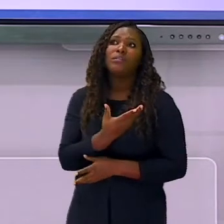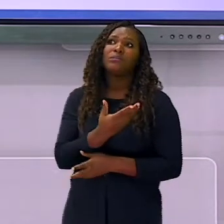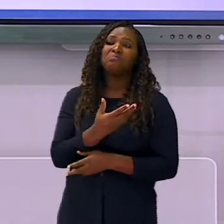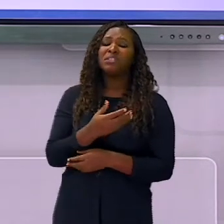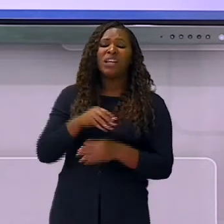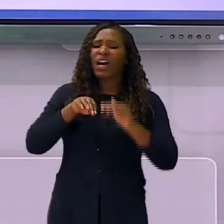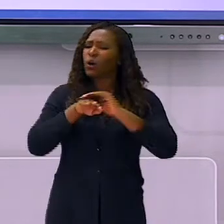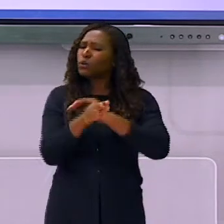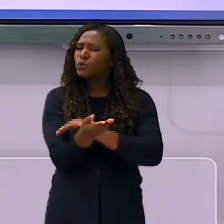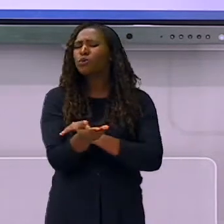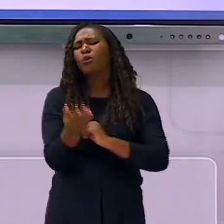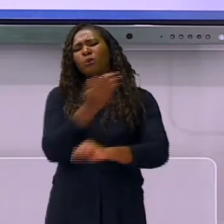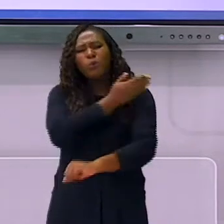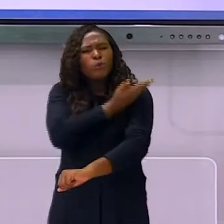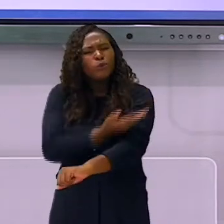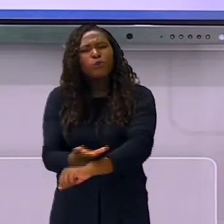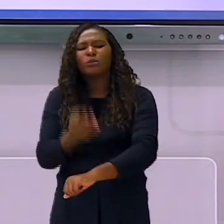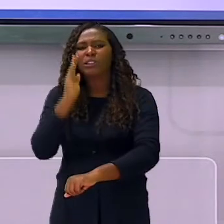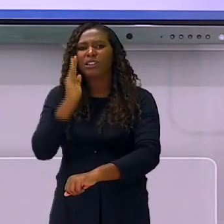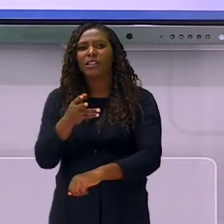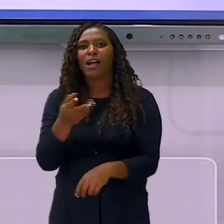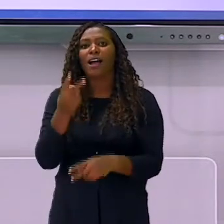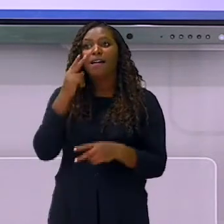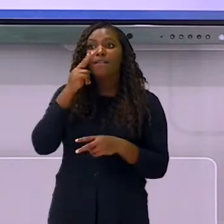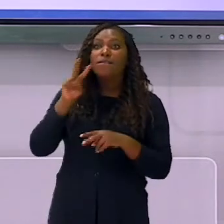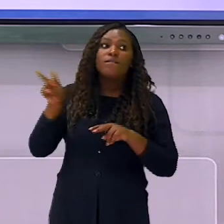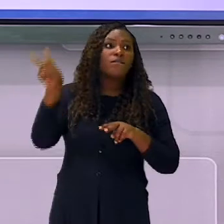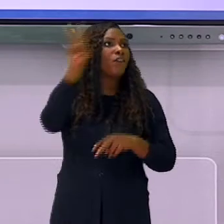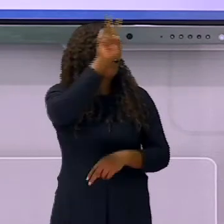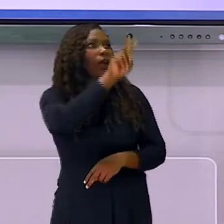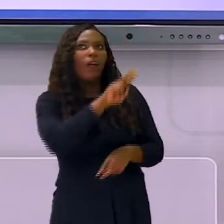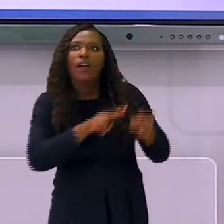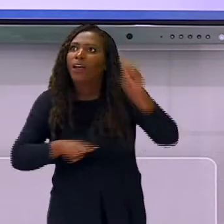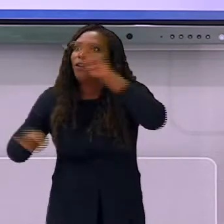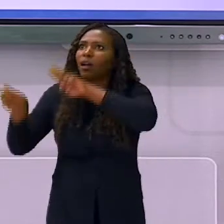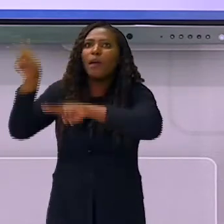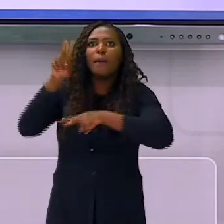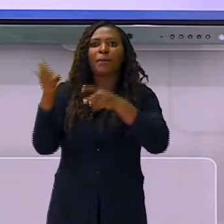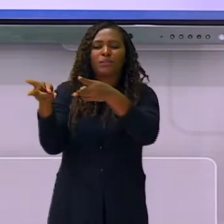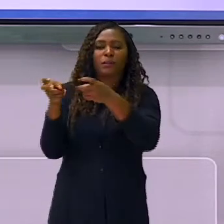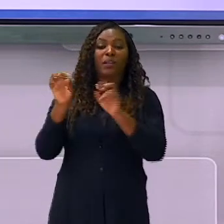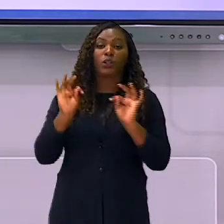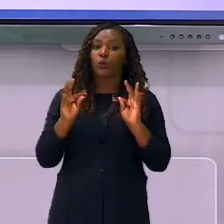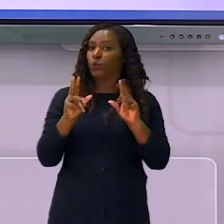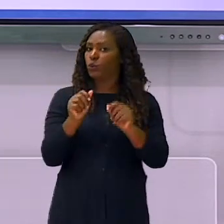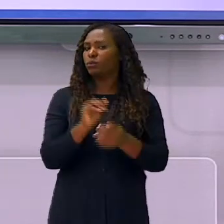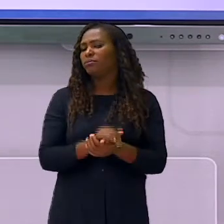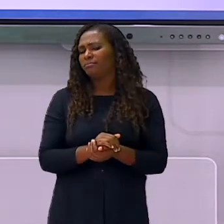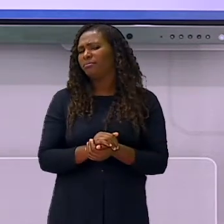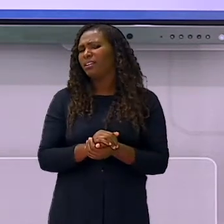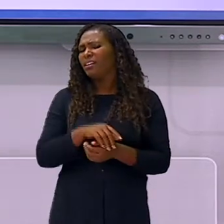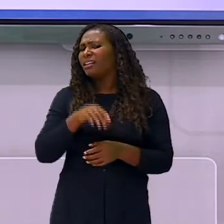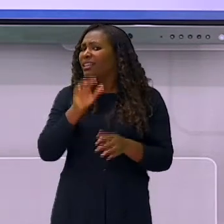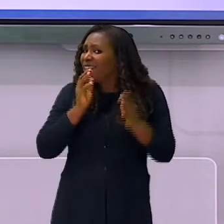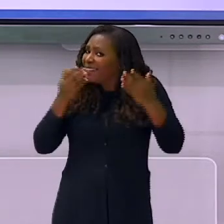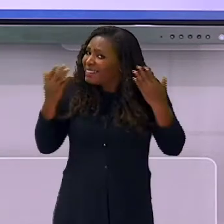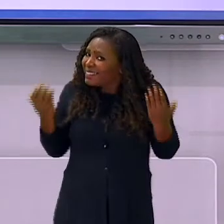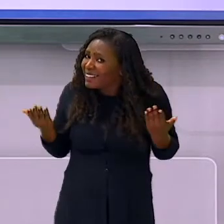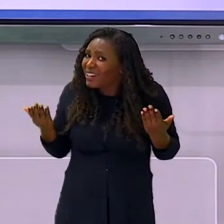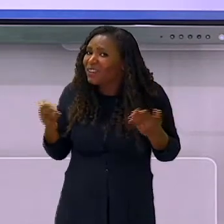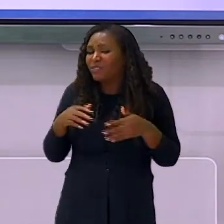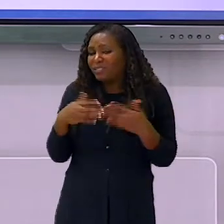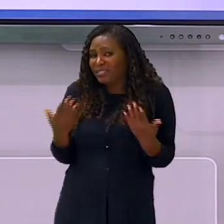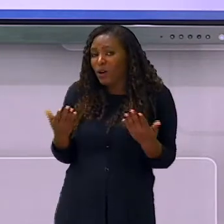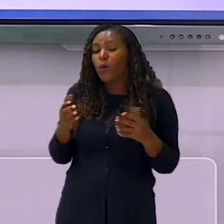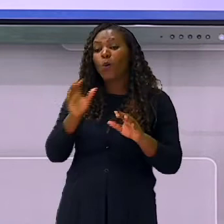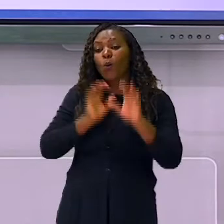visão como primeiro sentido. Então, cuidado se você está com uma pessoa com deficiência visual e meio sem